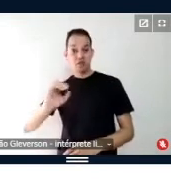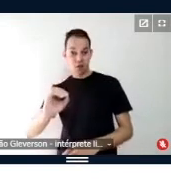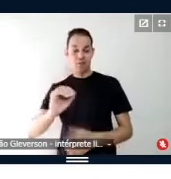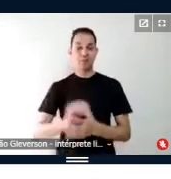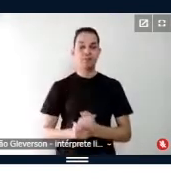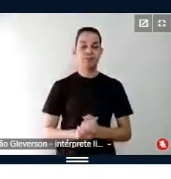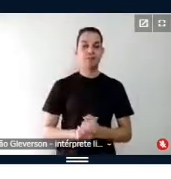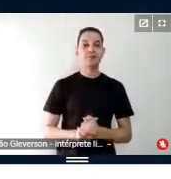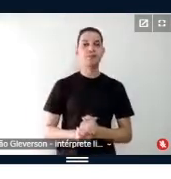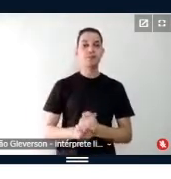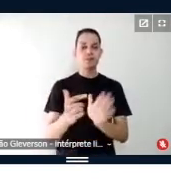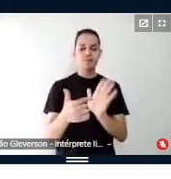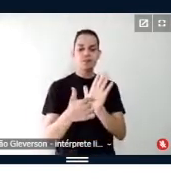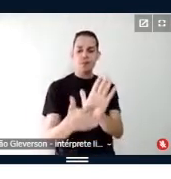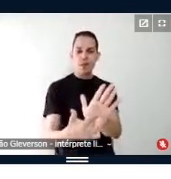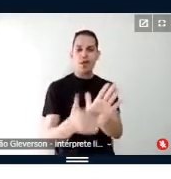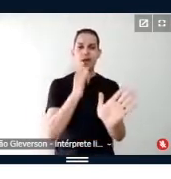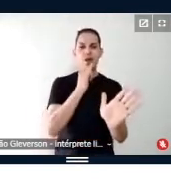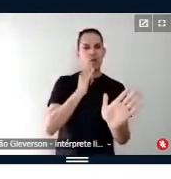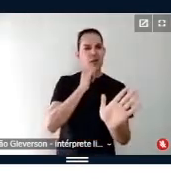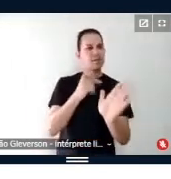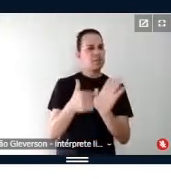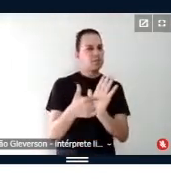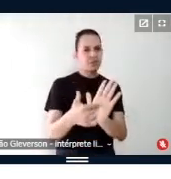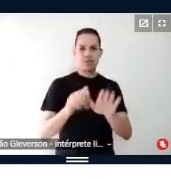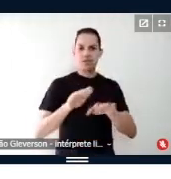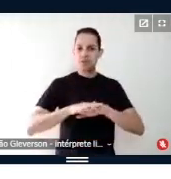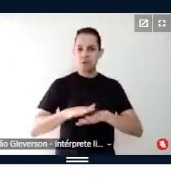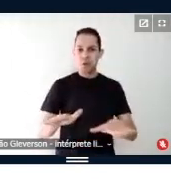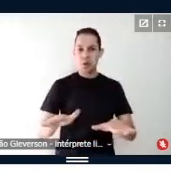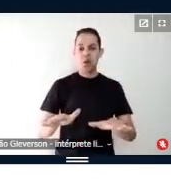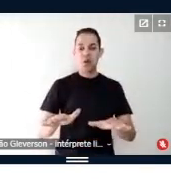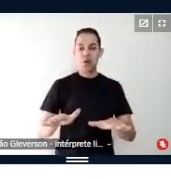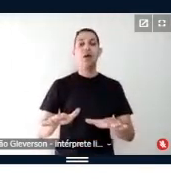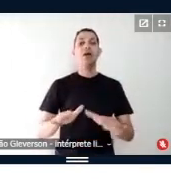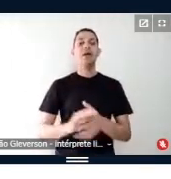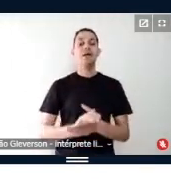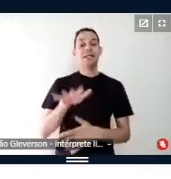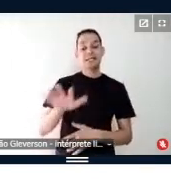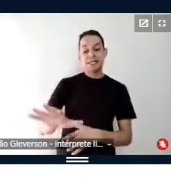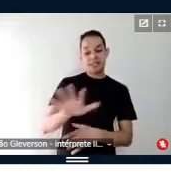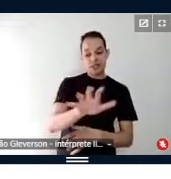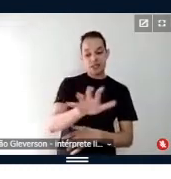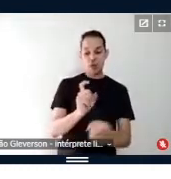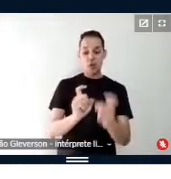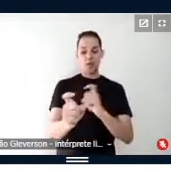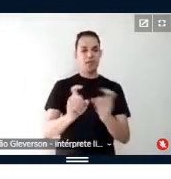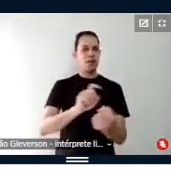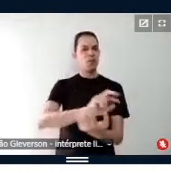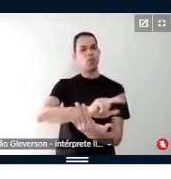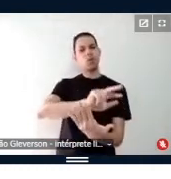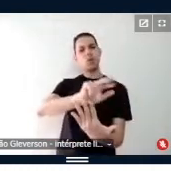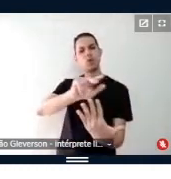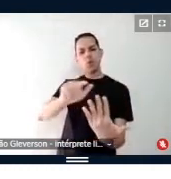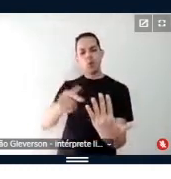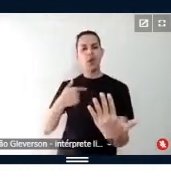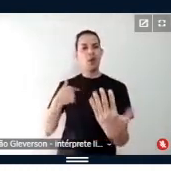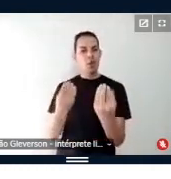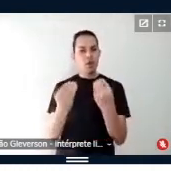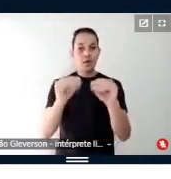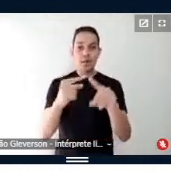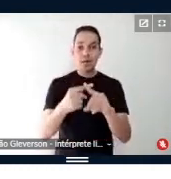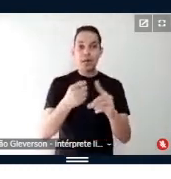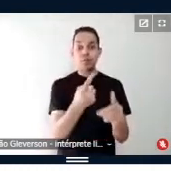exemplificar uma demanda em setores administrativos diversos que eu coloquei porque realmente são vários